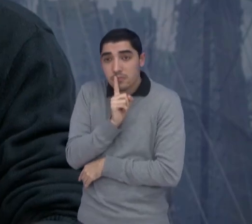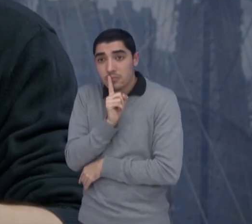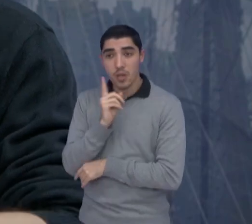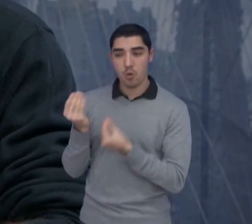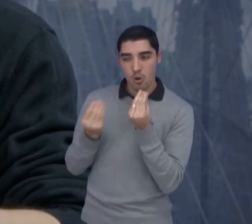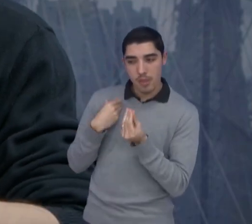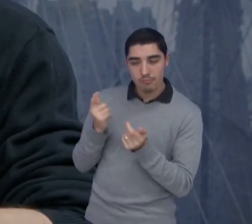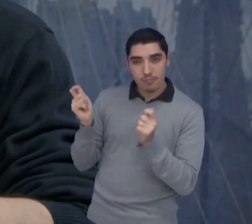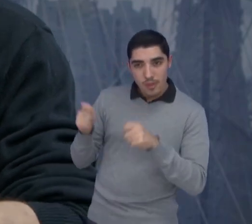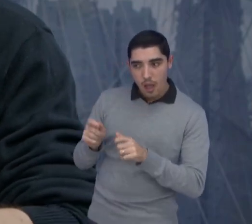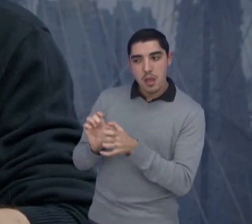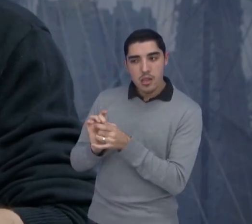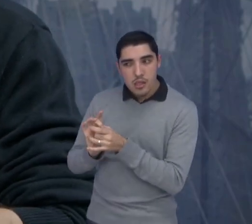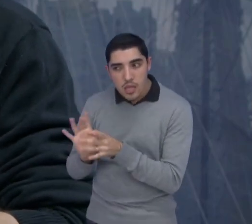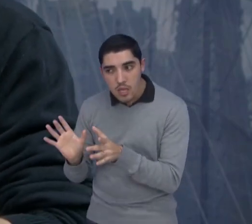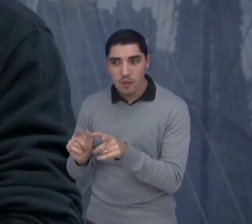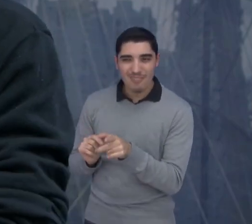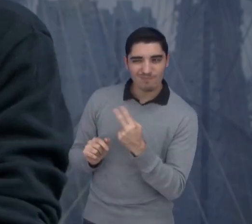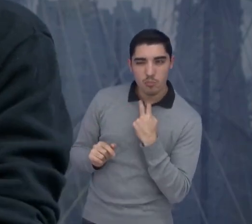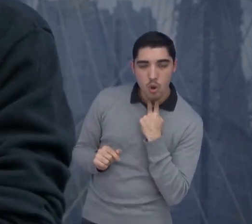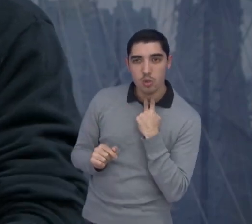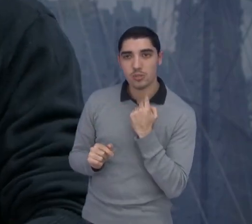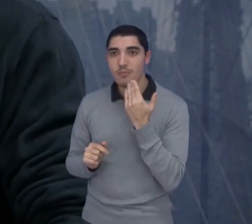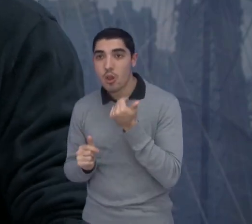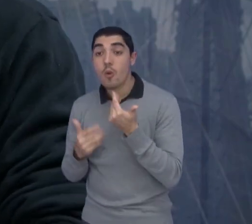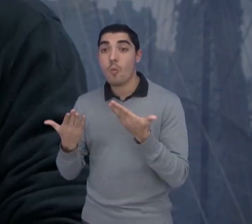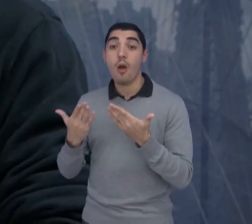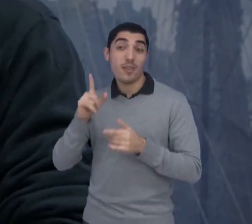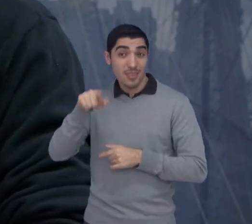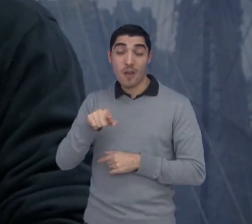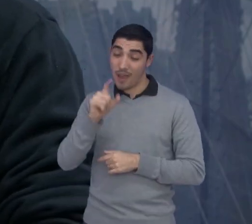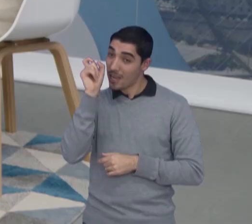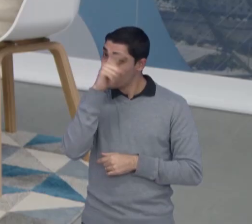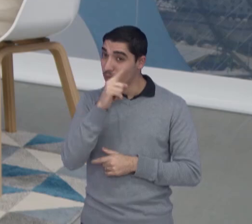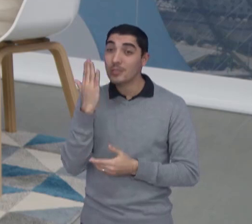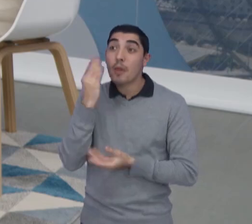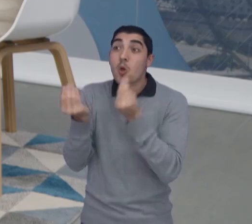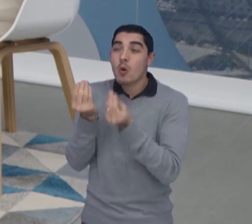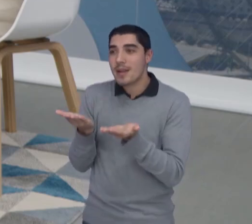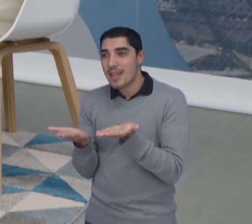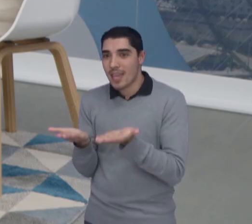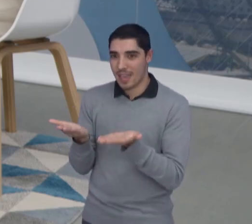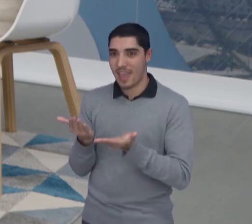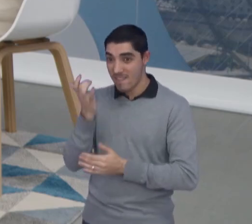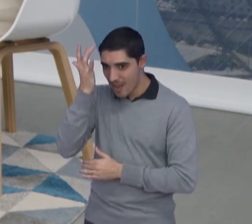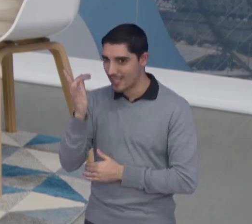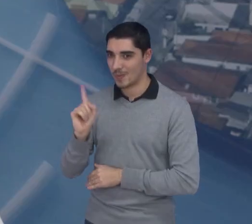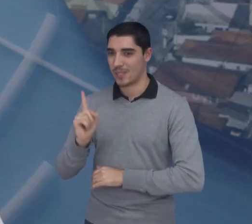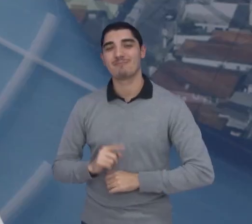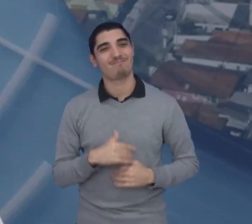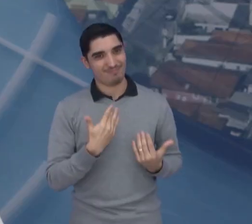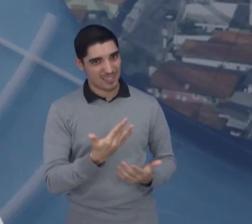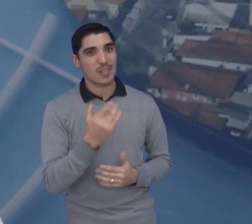qual situação também eu vou privá-lo. Então, isso que você falou acho que é uma das chaves da vida, saber esse equilíbrio. O que não é fácil, mas é